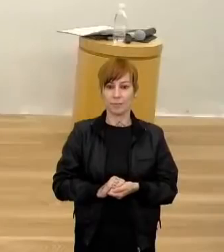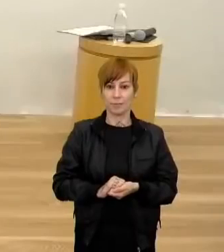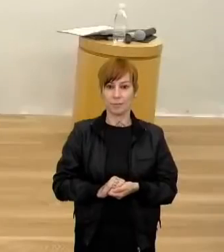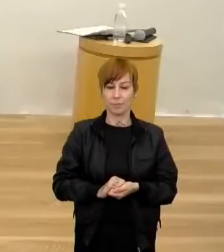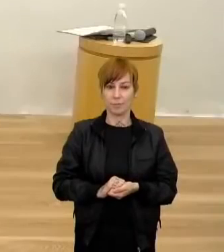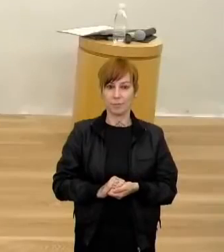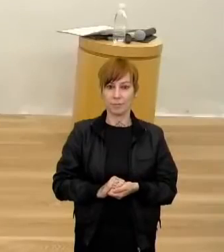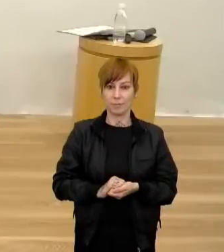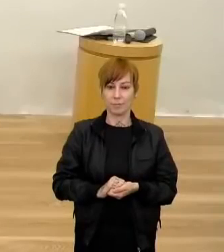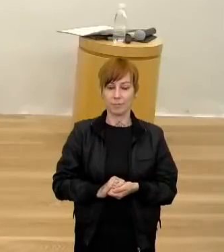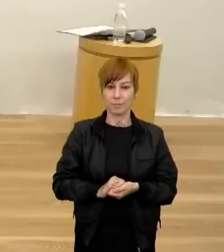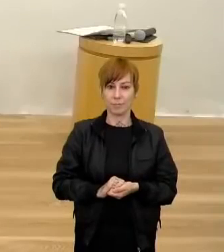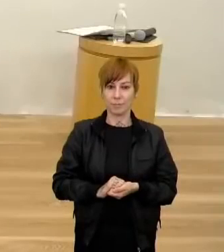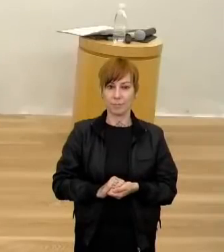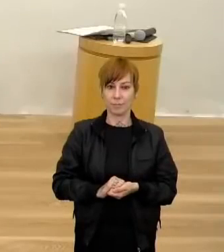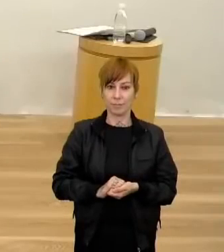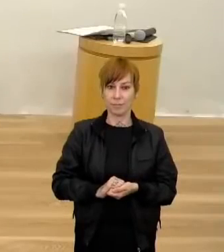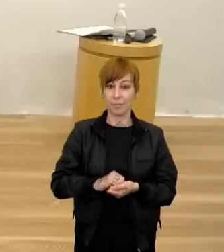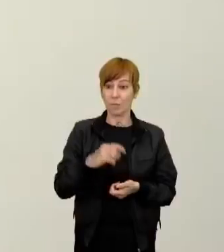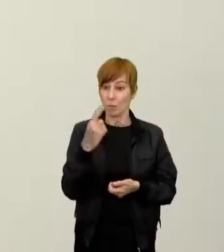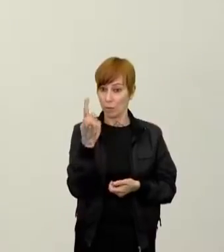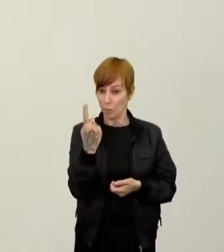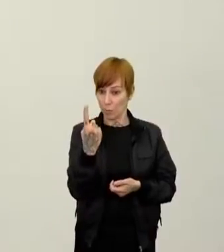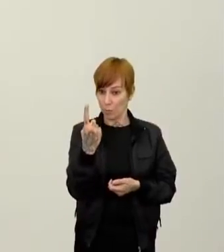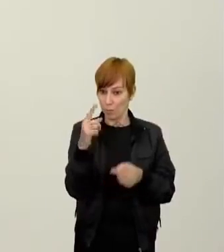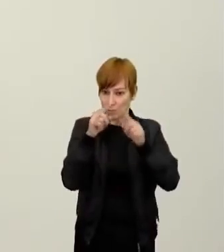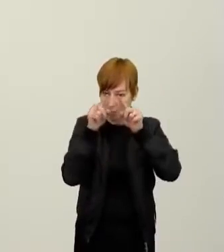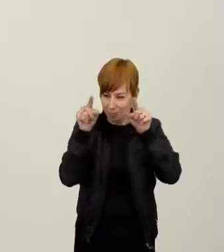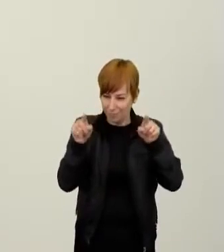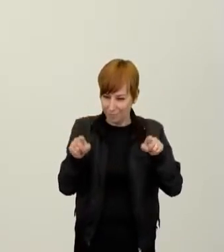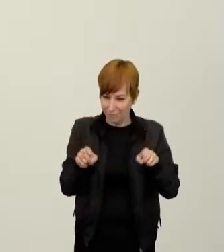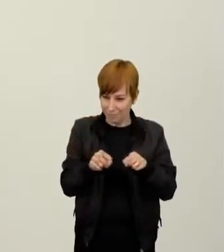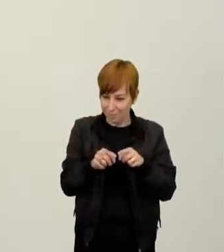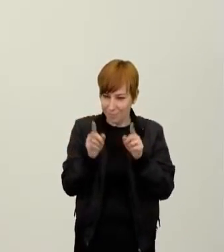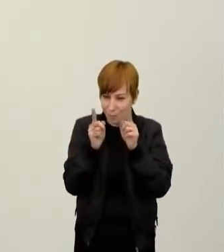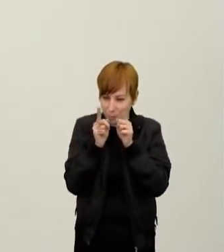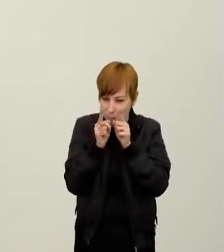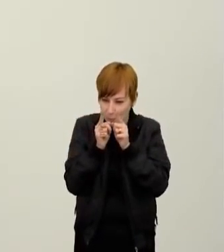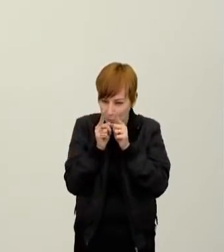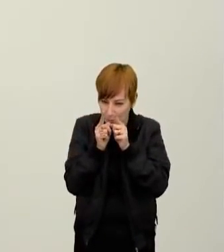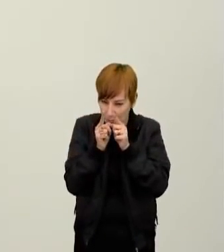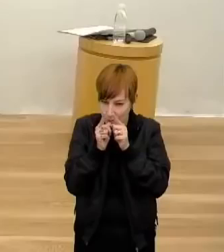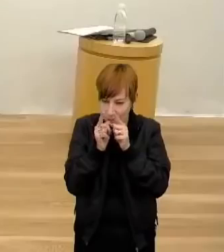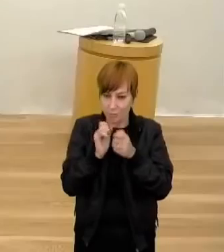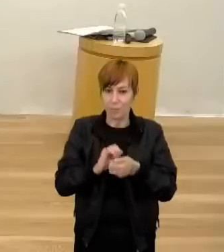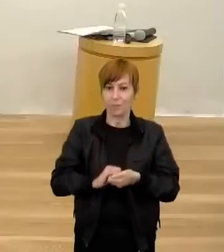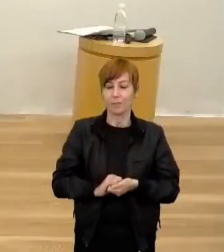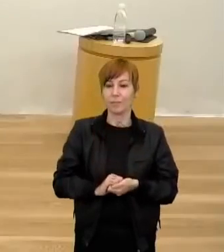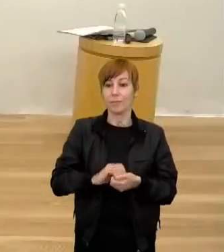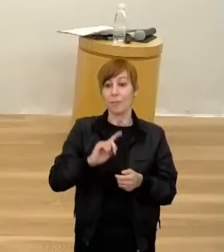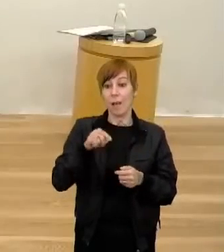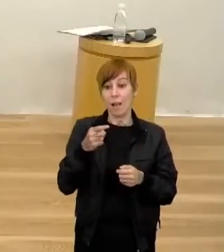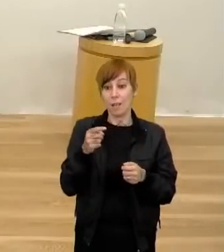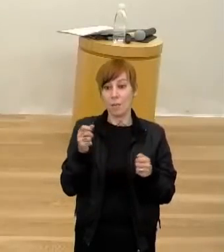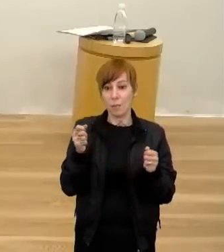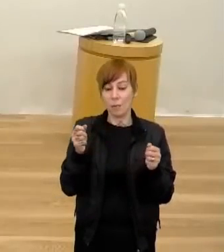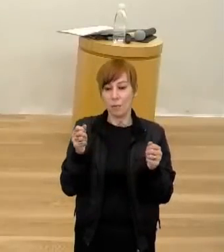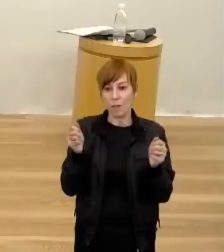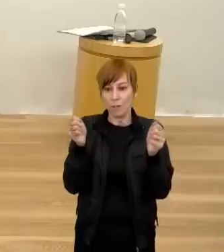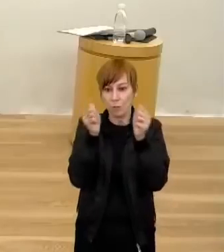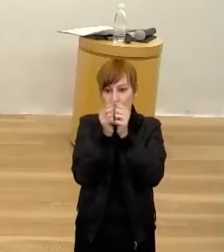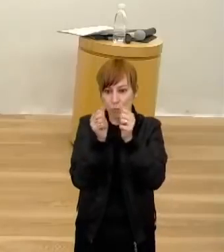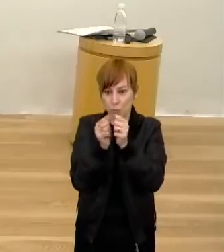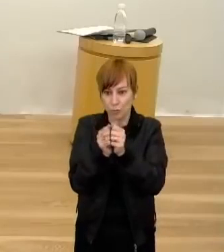Isso. Opa, desculpa, entrei na frente. E um quadradinho. Mais um. E um quadradinho. Para quando você juntar as peças, você ter